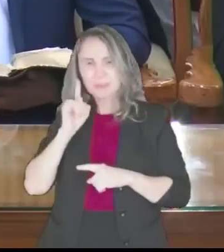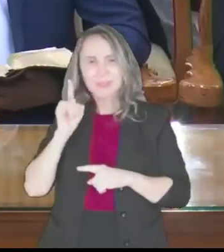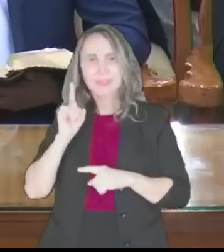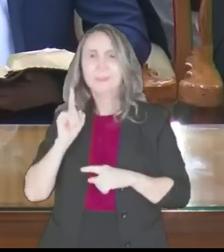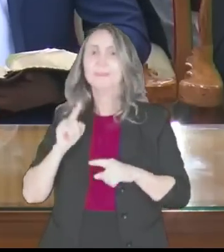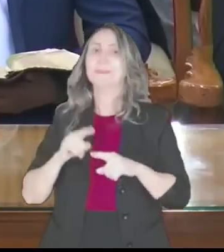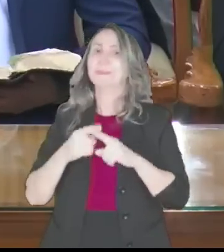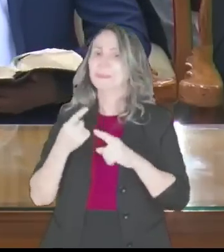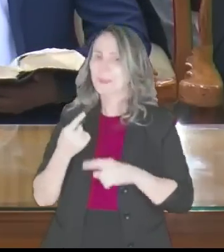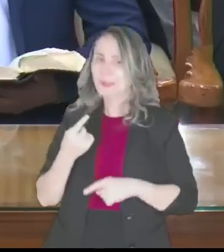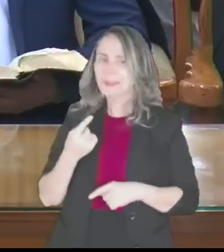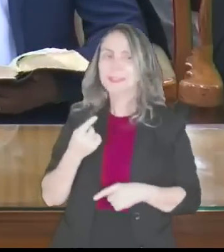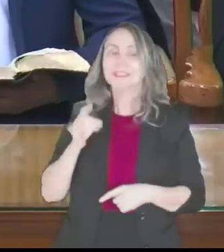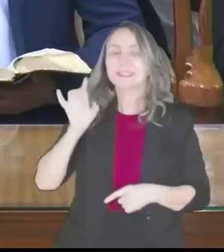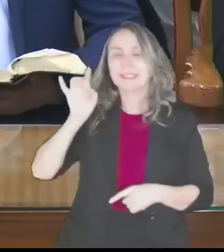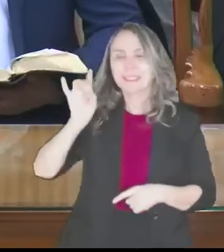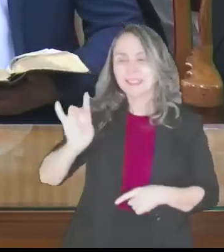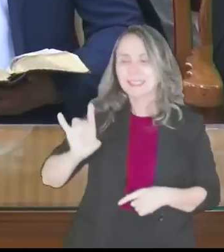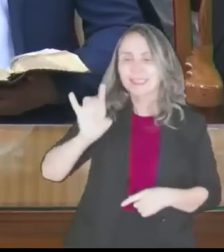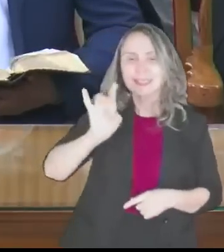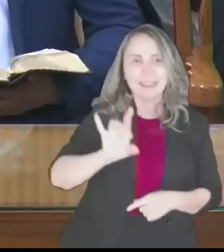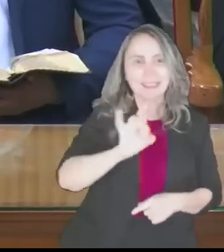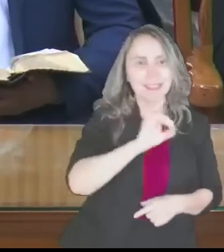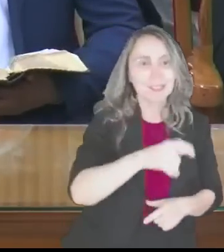particular com Jesus.